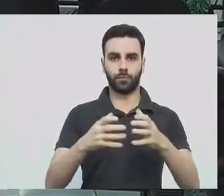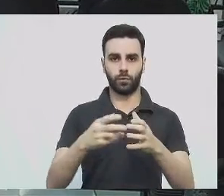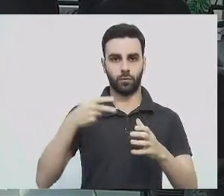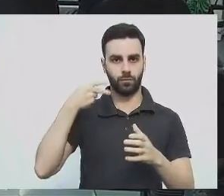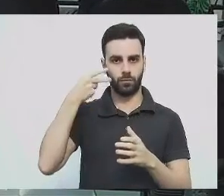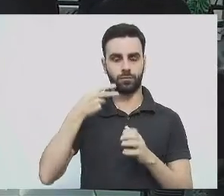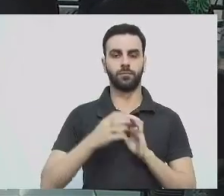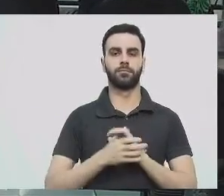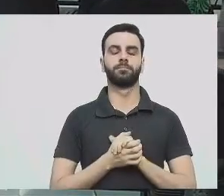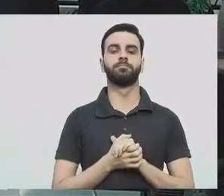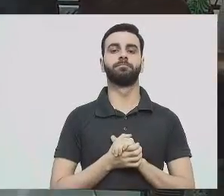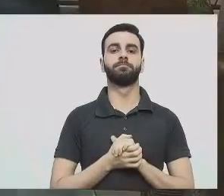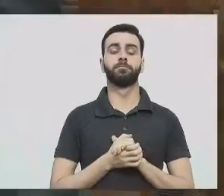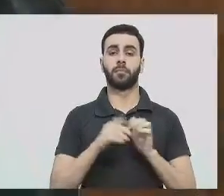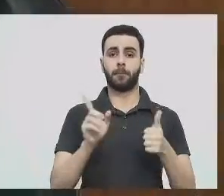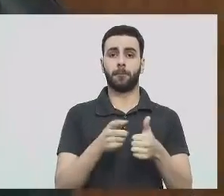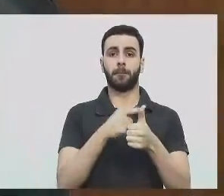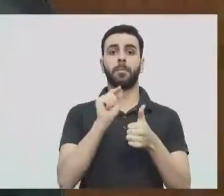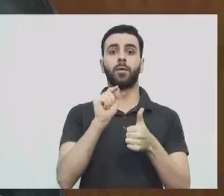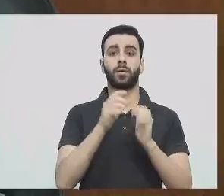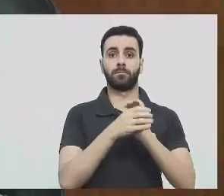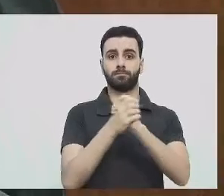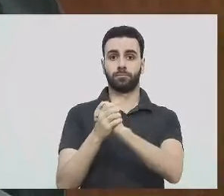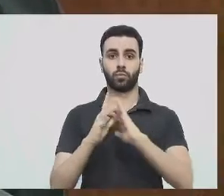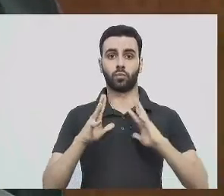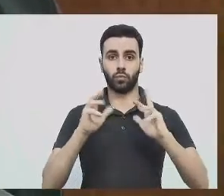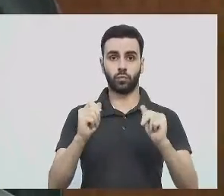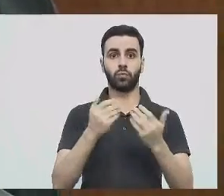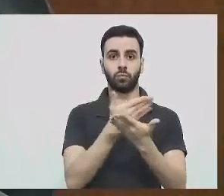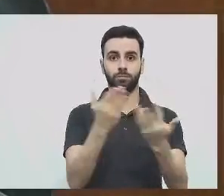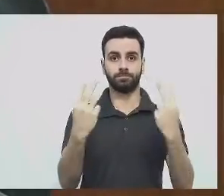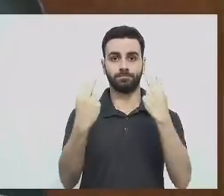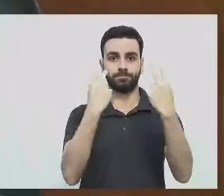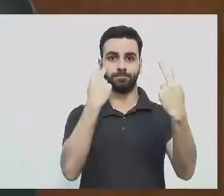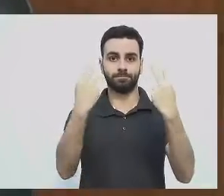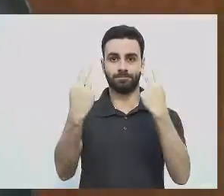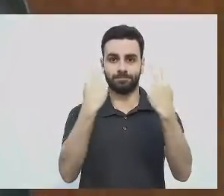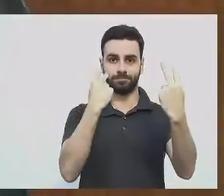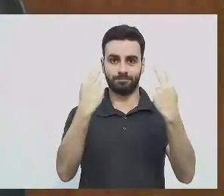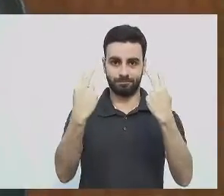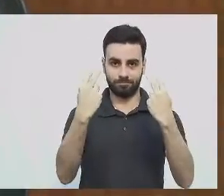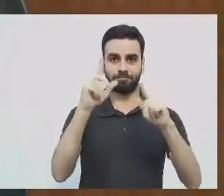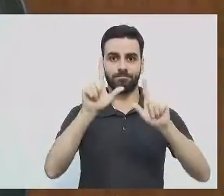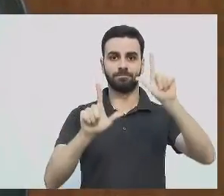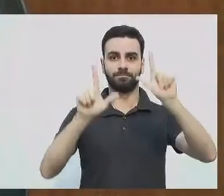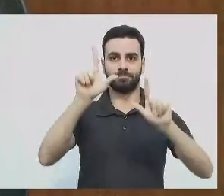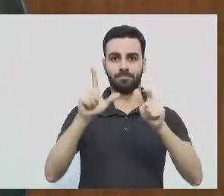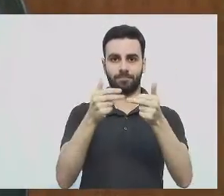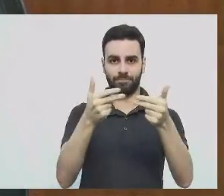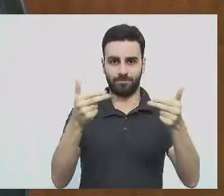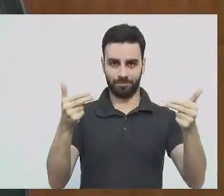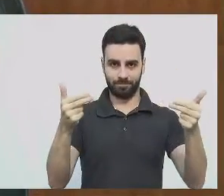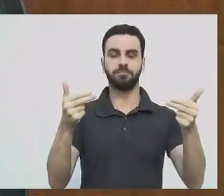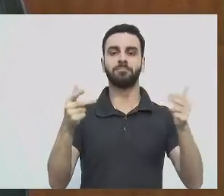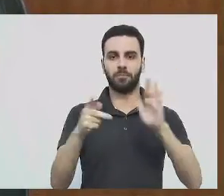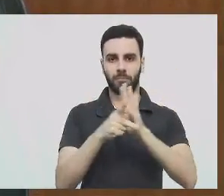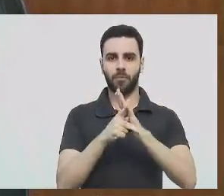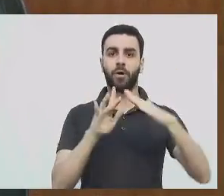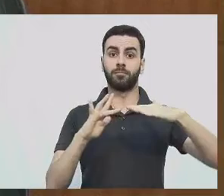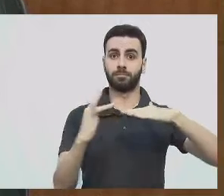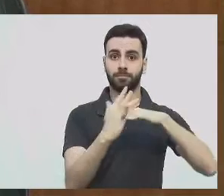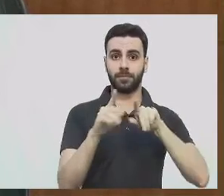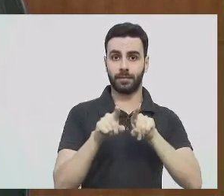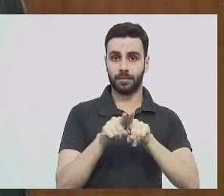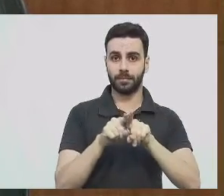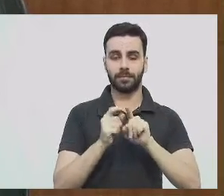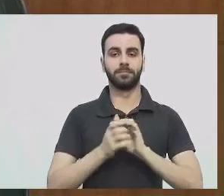vereadores. Inicialmente, cumprimentar todos aqueles que estão em casa, nos vendo, nos ouvindo, acompanhando pelas redes